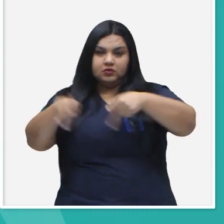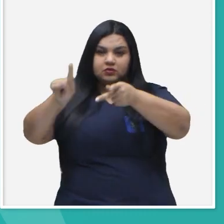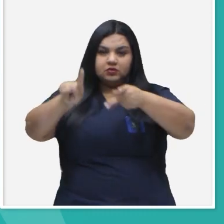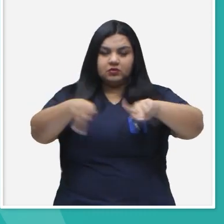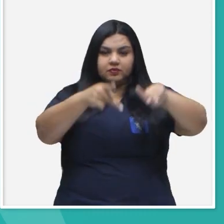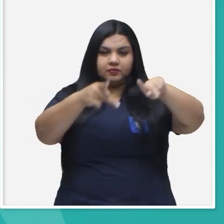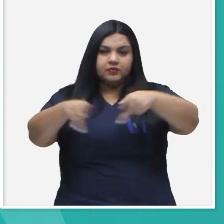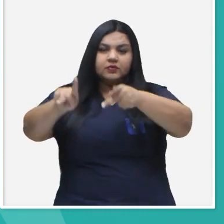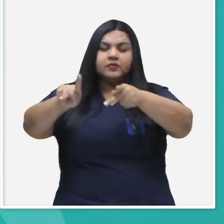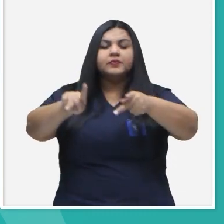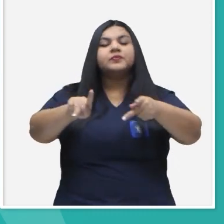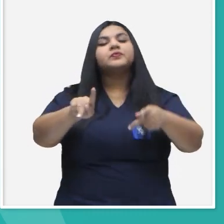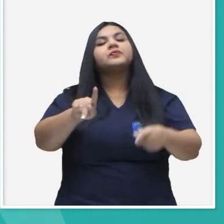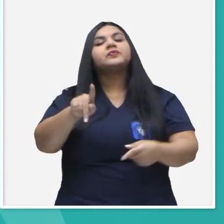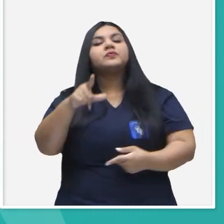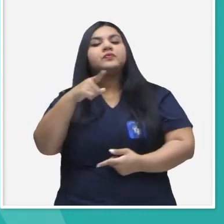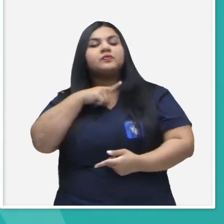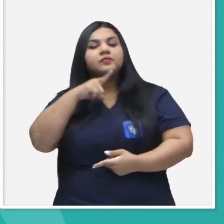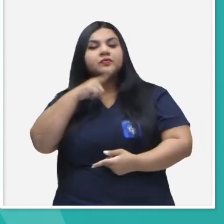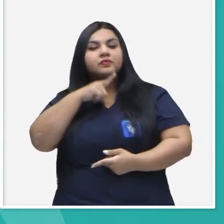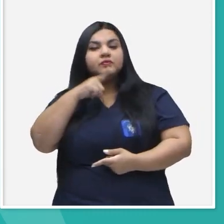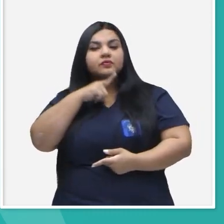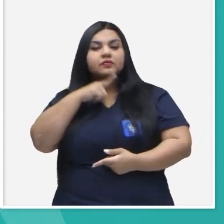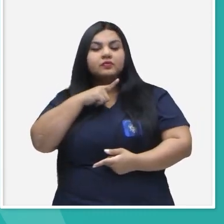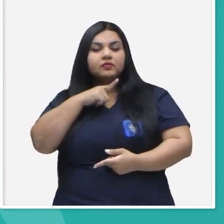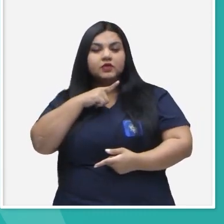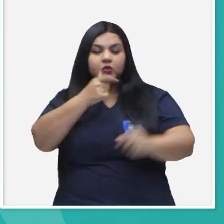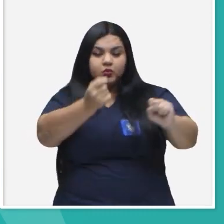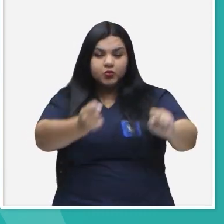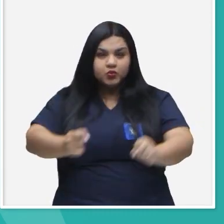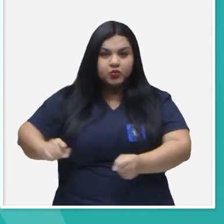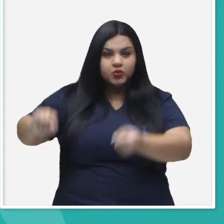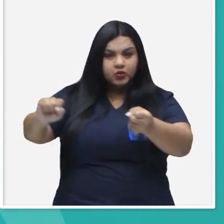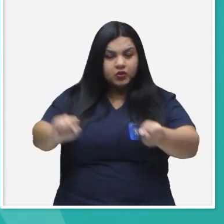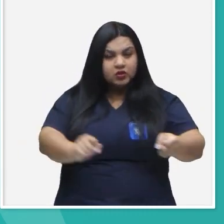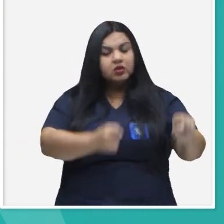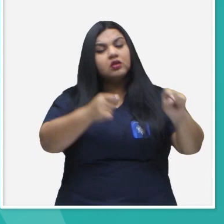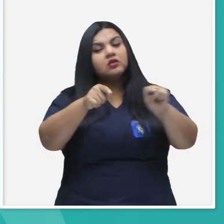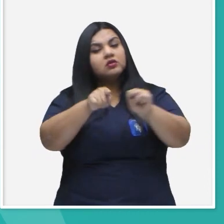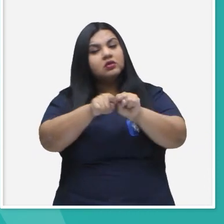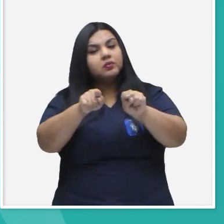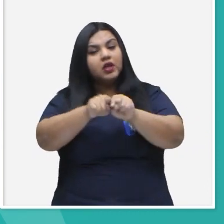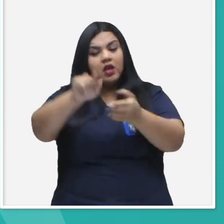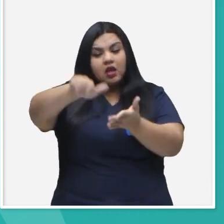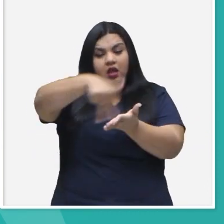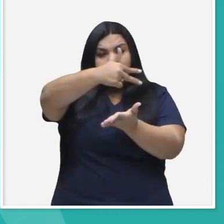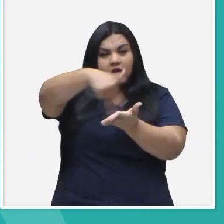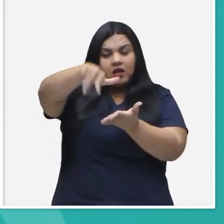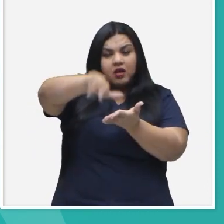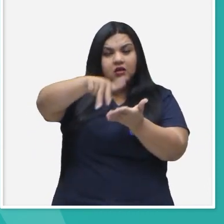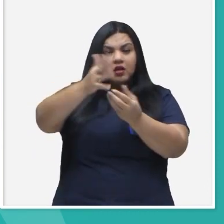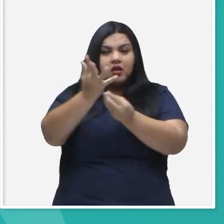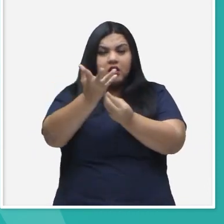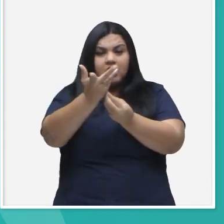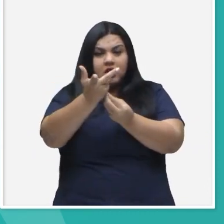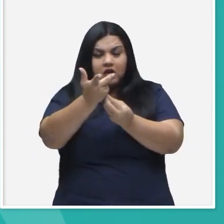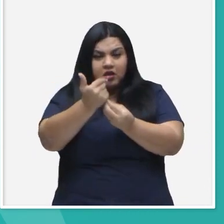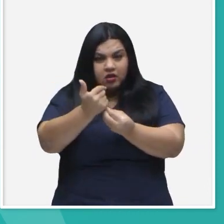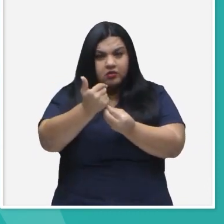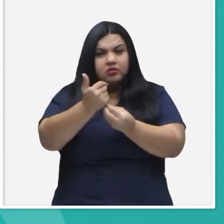artística, nós temos o esqui, nós temos também a dança artística, né, que no caso